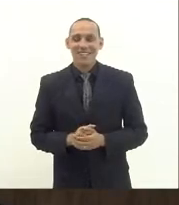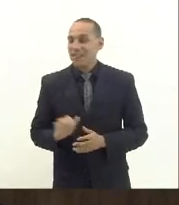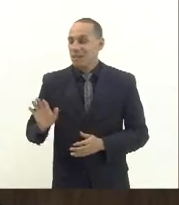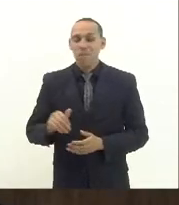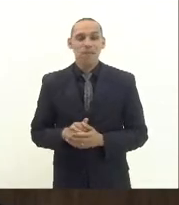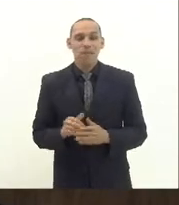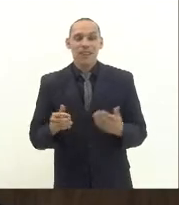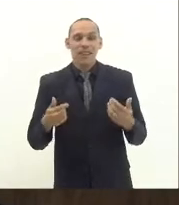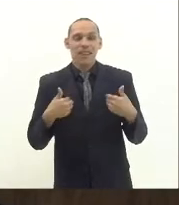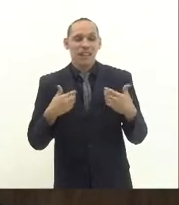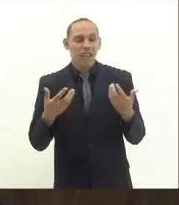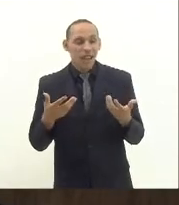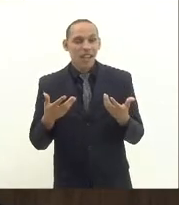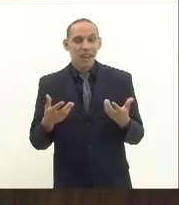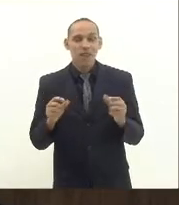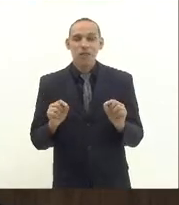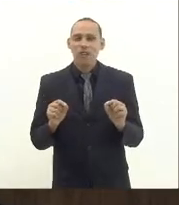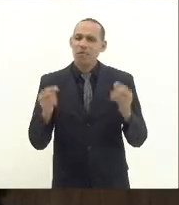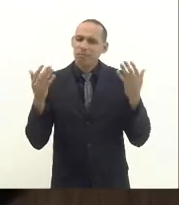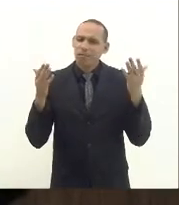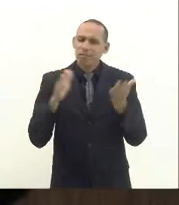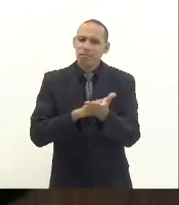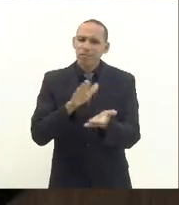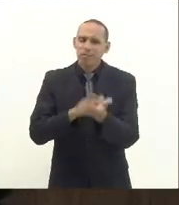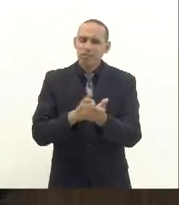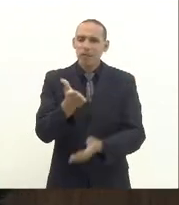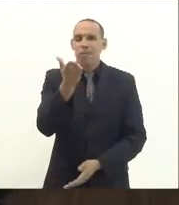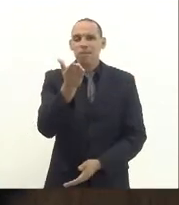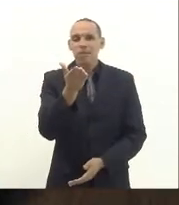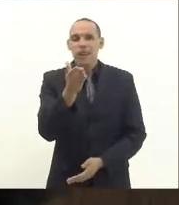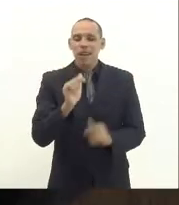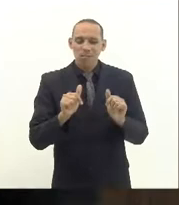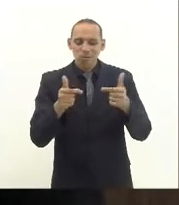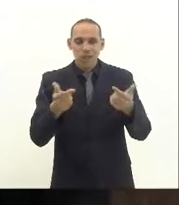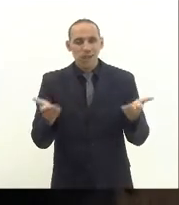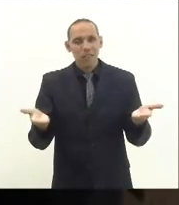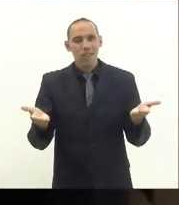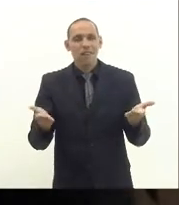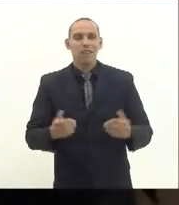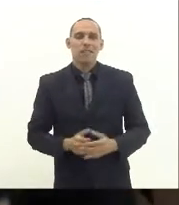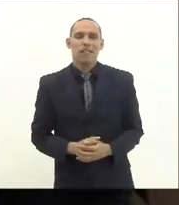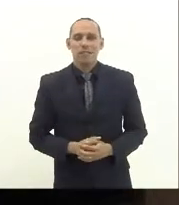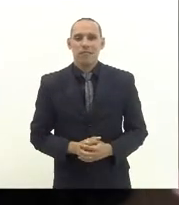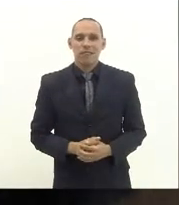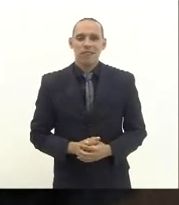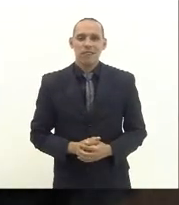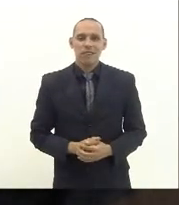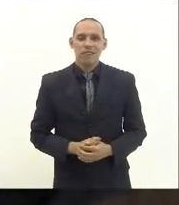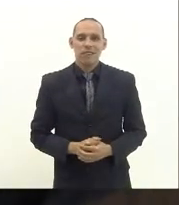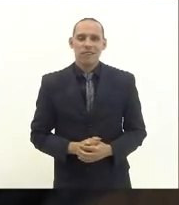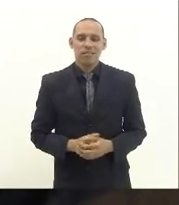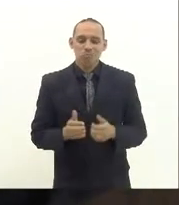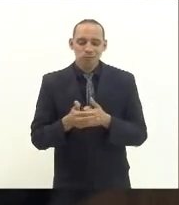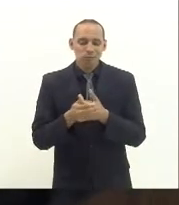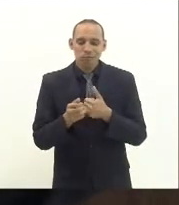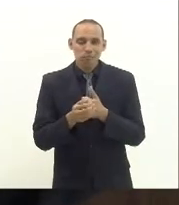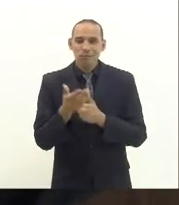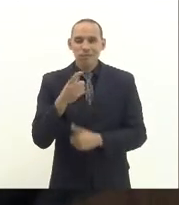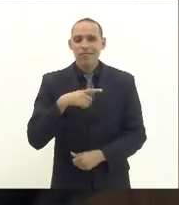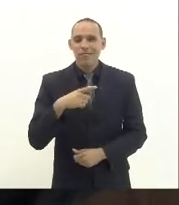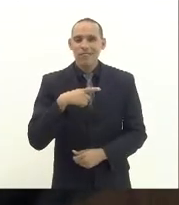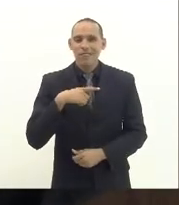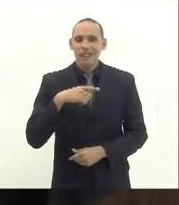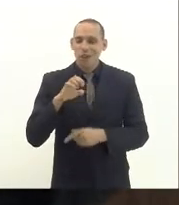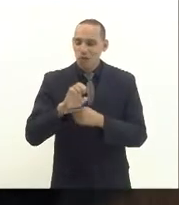eu queria parabenizar o Senhor por essa iniciativa esse carinho que seu tempo